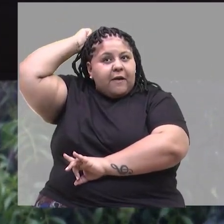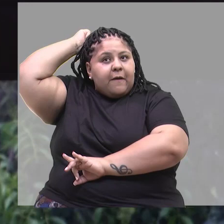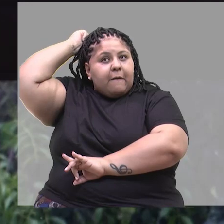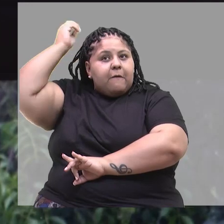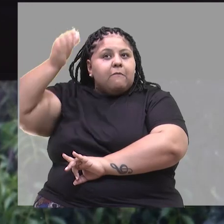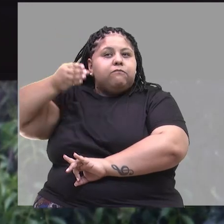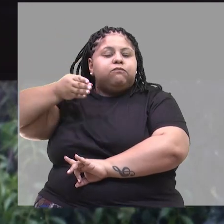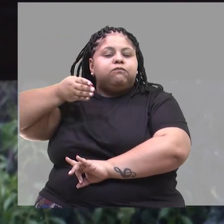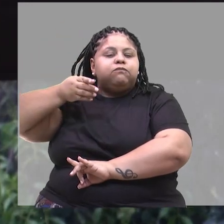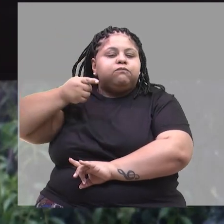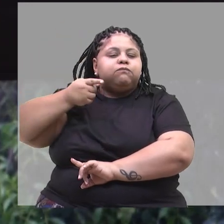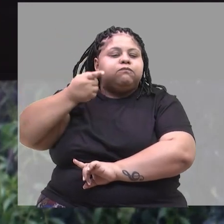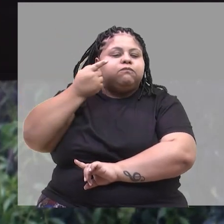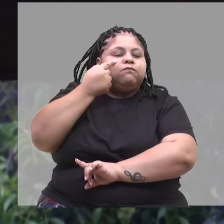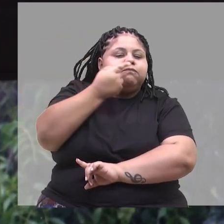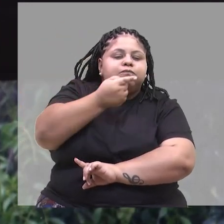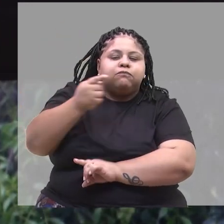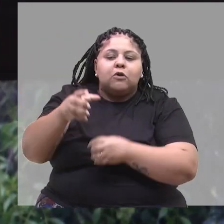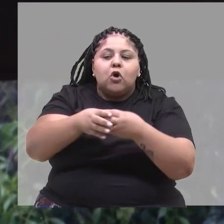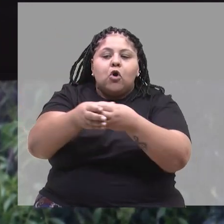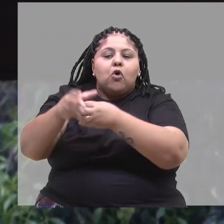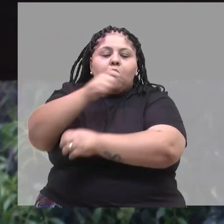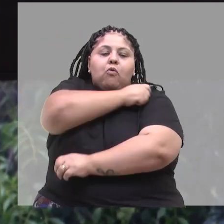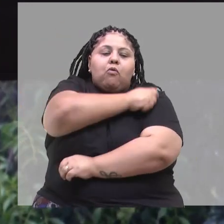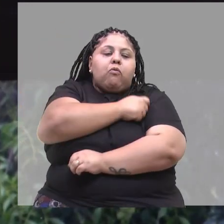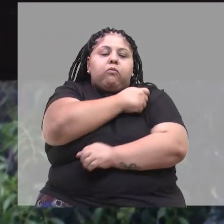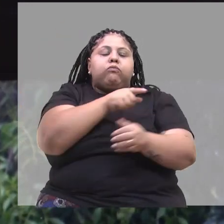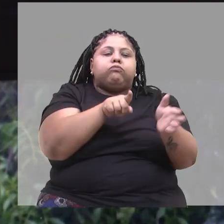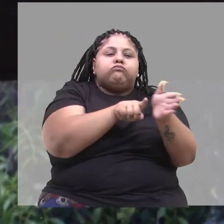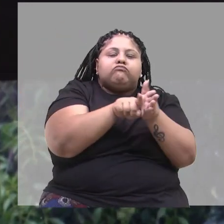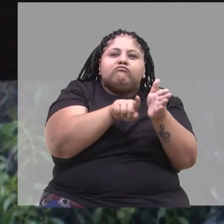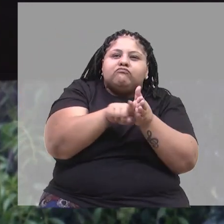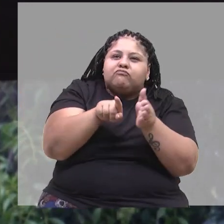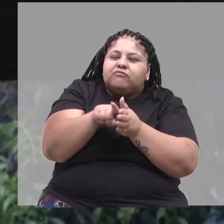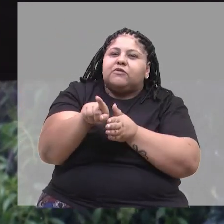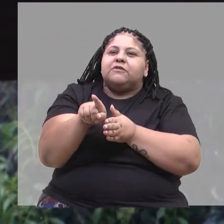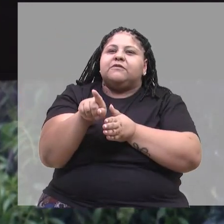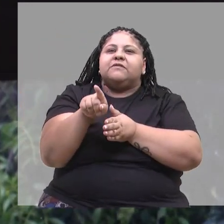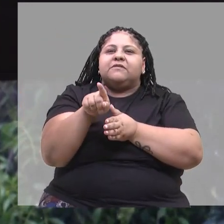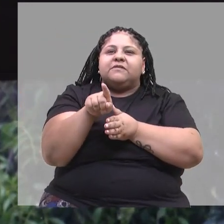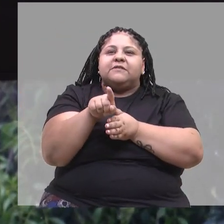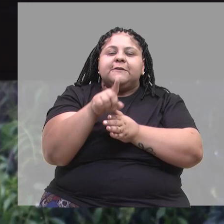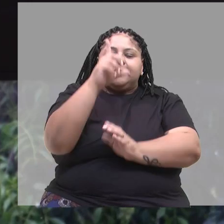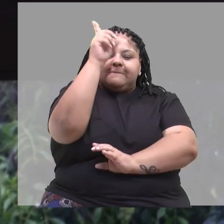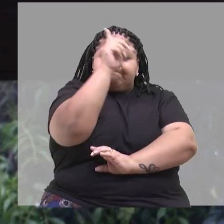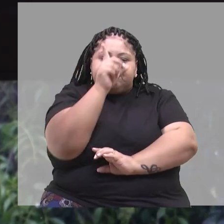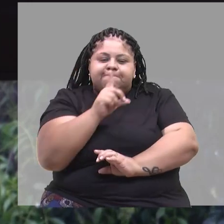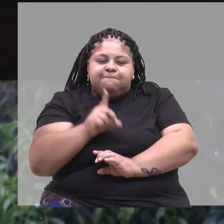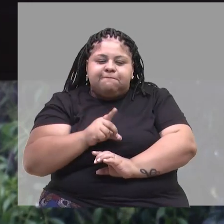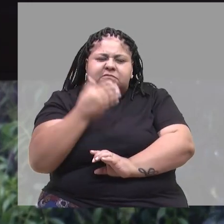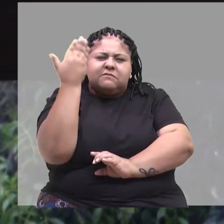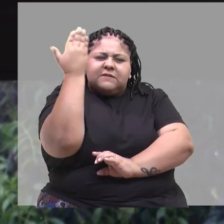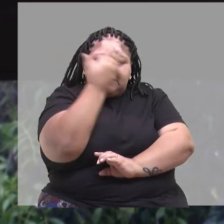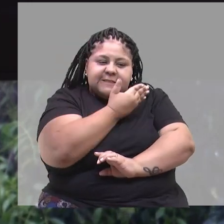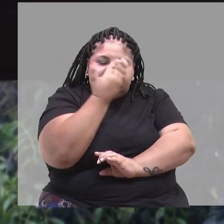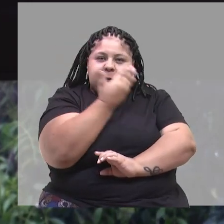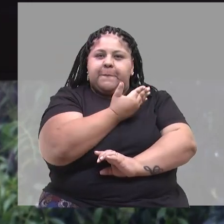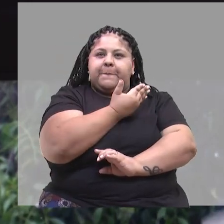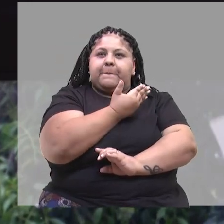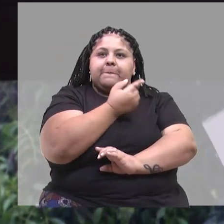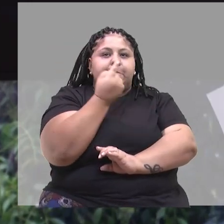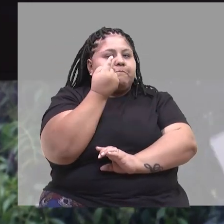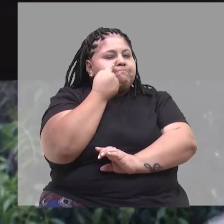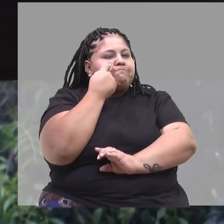para conferir o que um grupo de alunos pesquisou em torno das deficiências